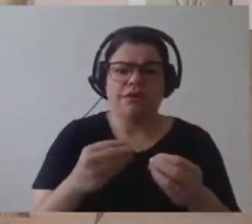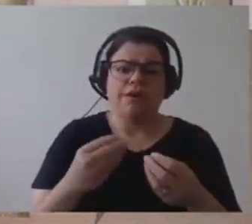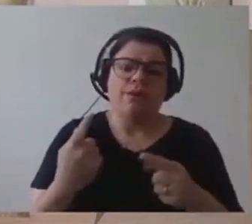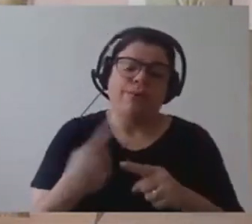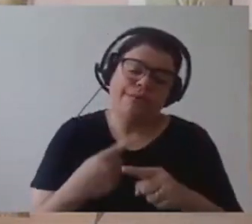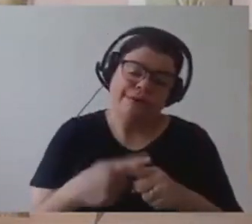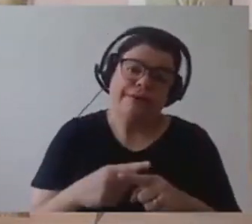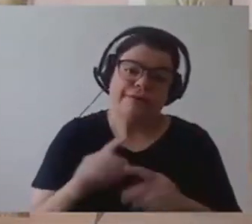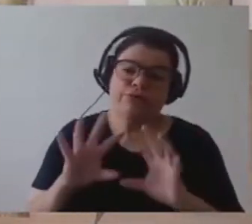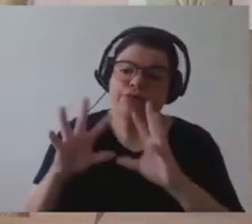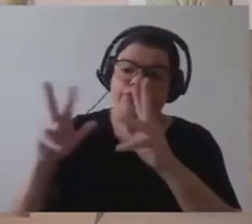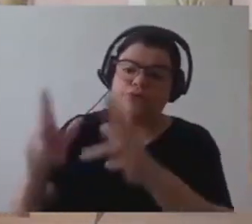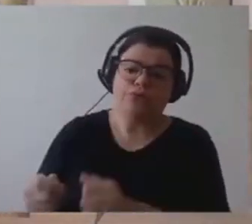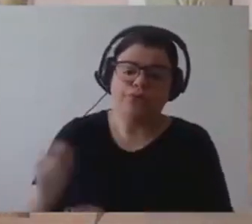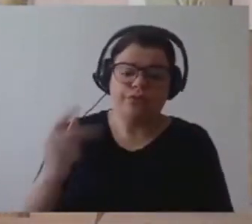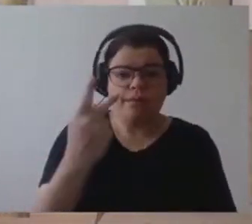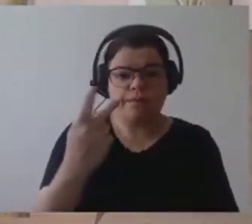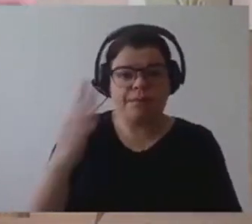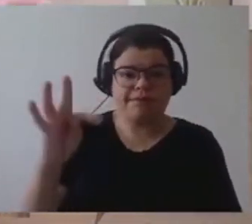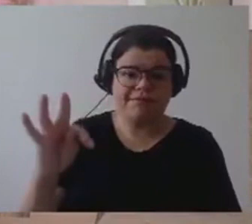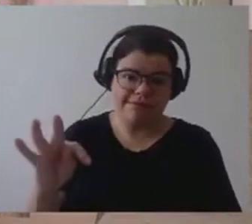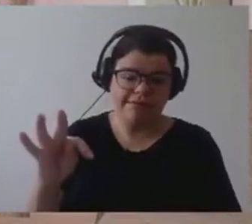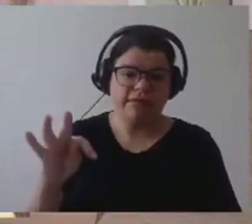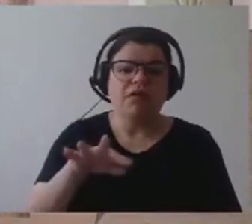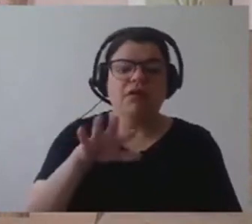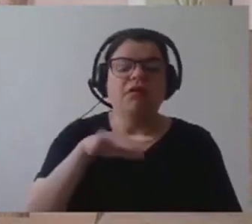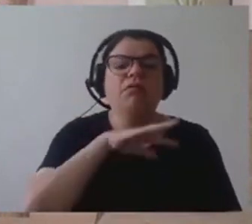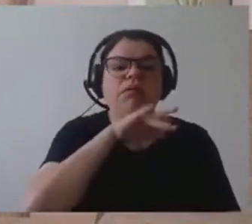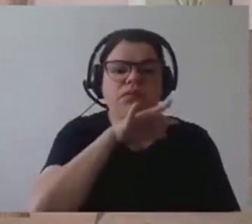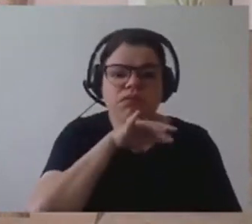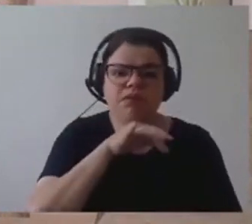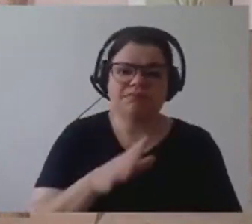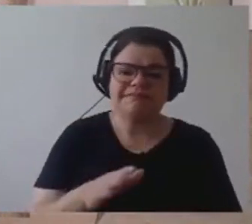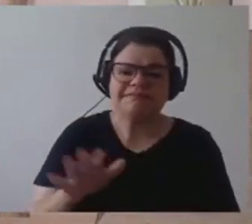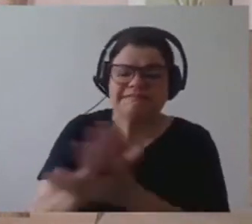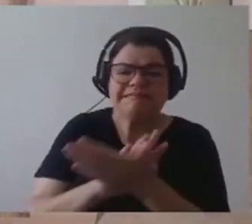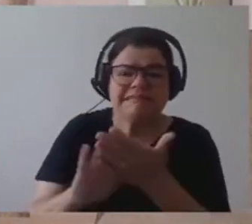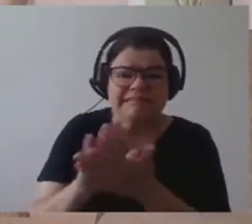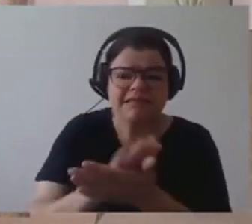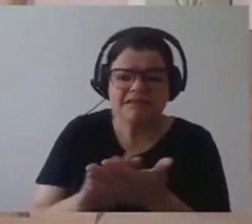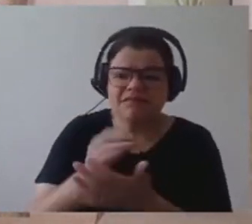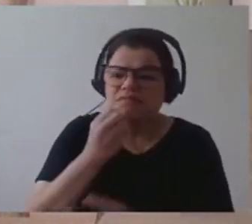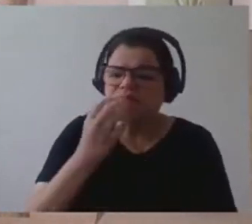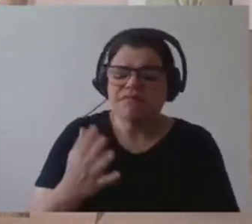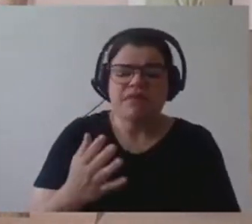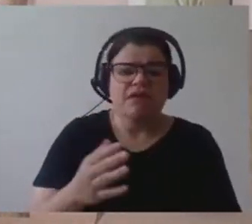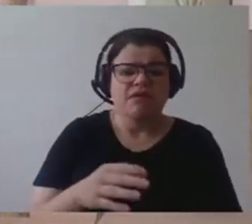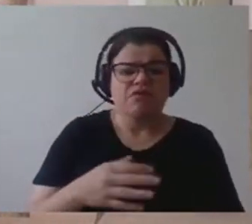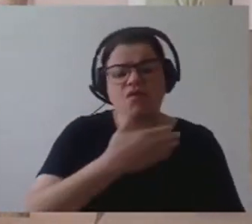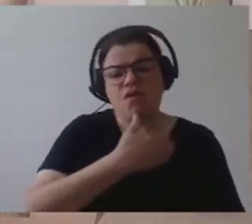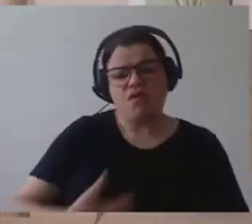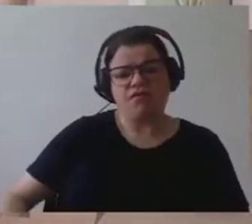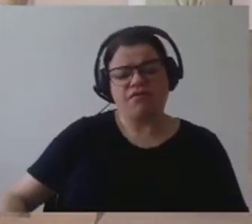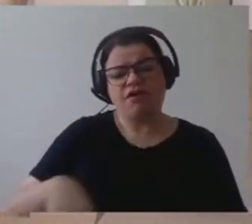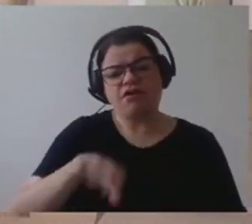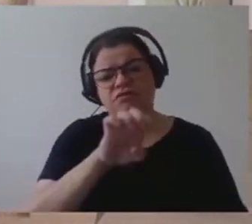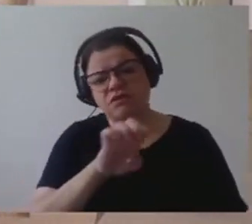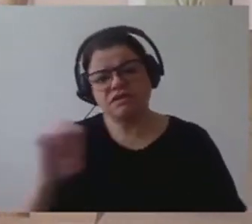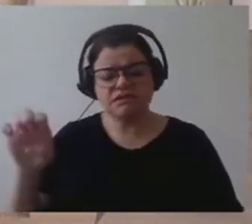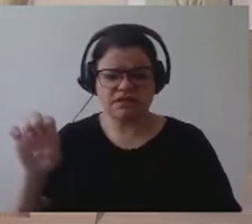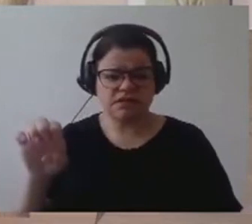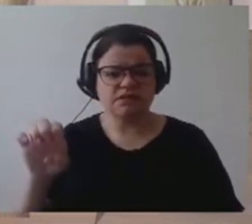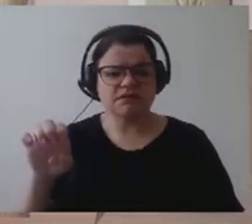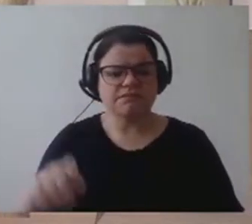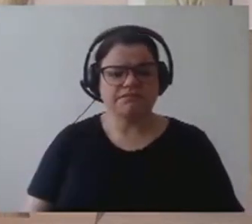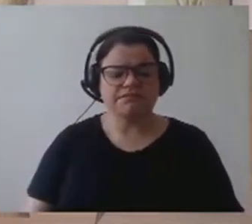é não Não se pode esperar absolutamente nada de bom de um governo de esquerda e